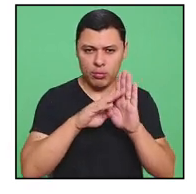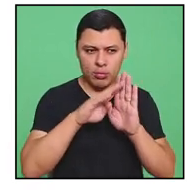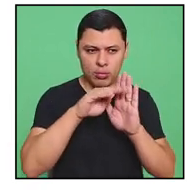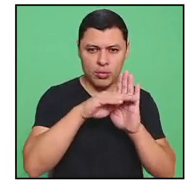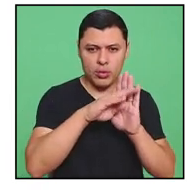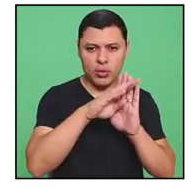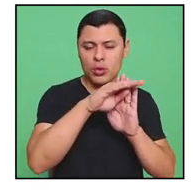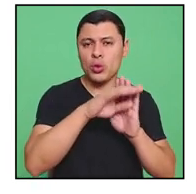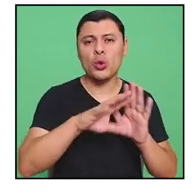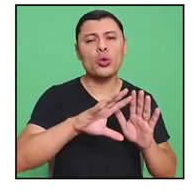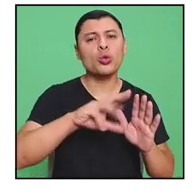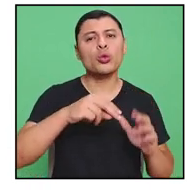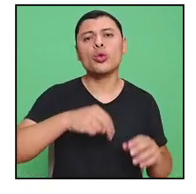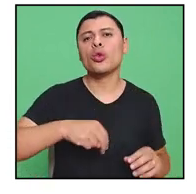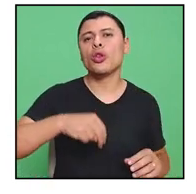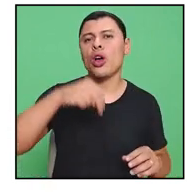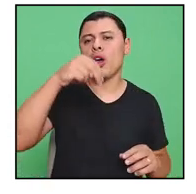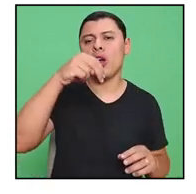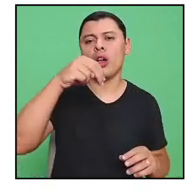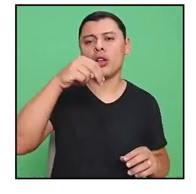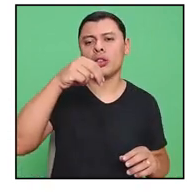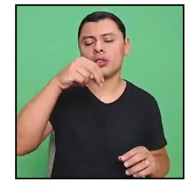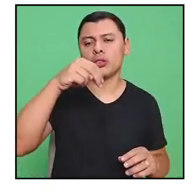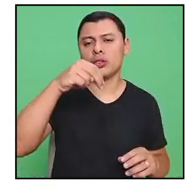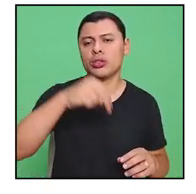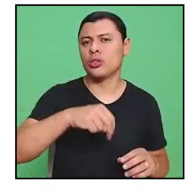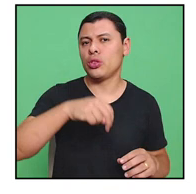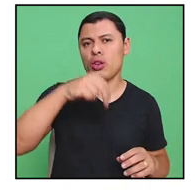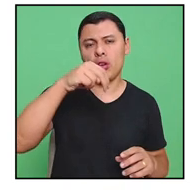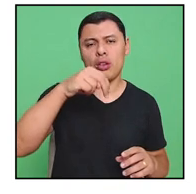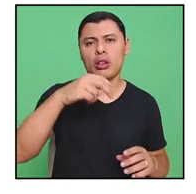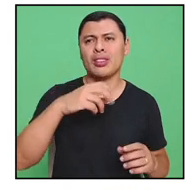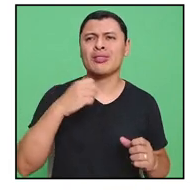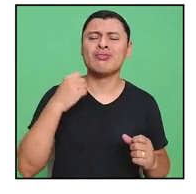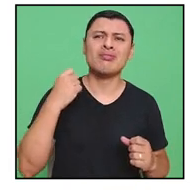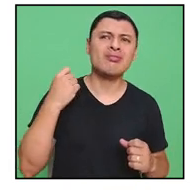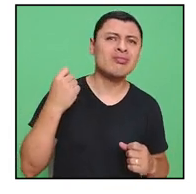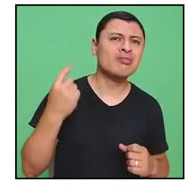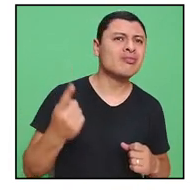no norte. Assim, tem raridades, mas.